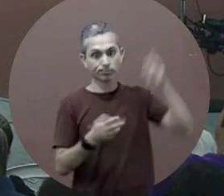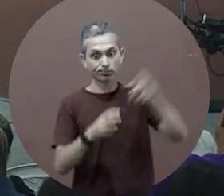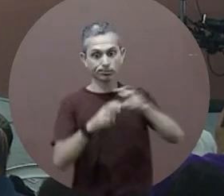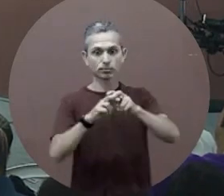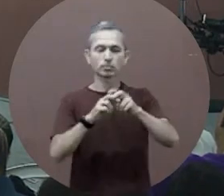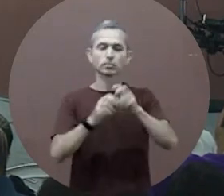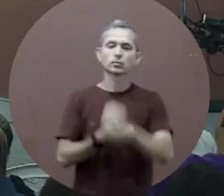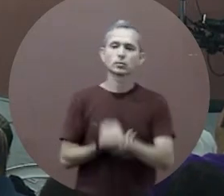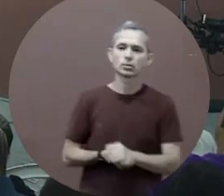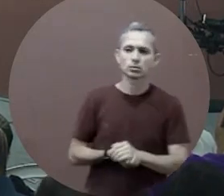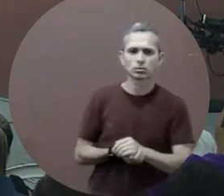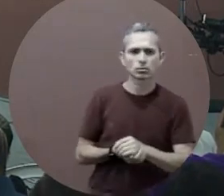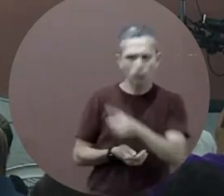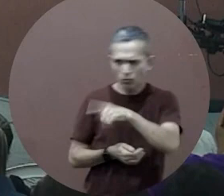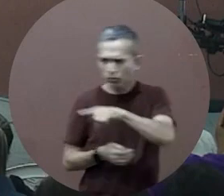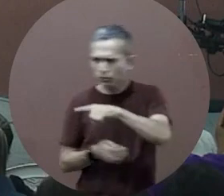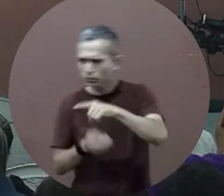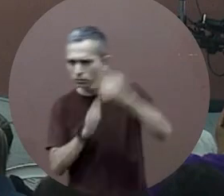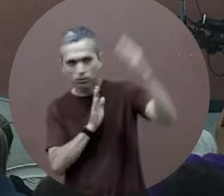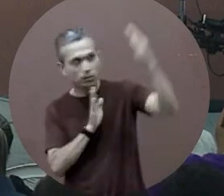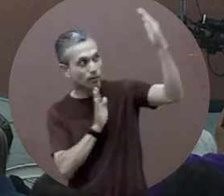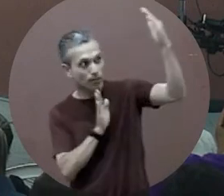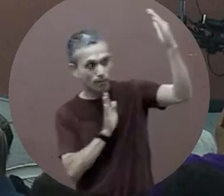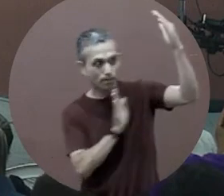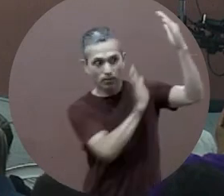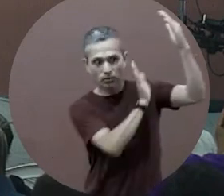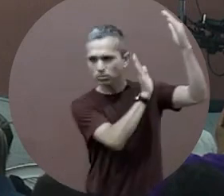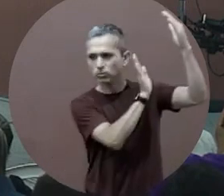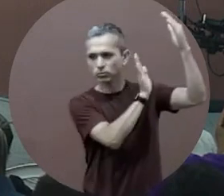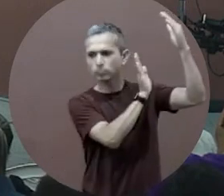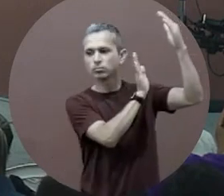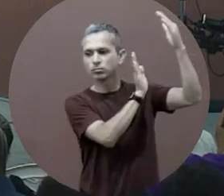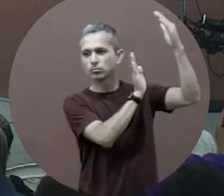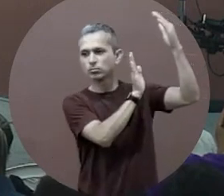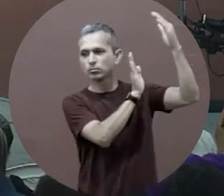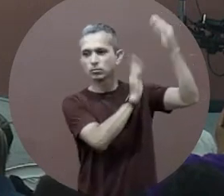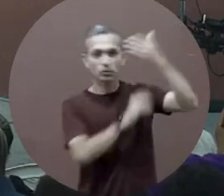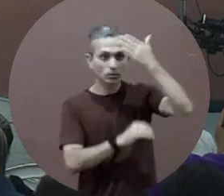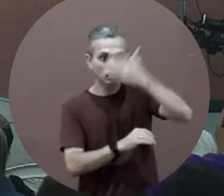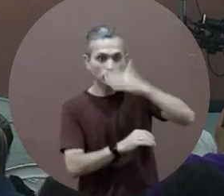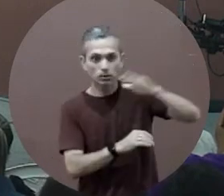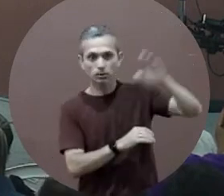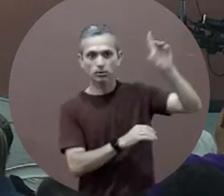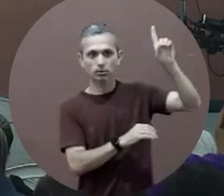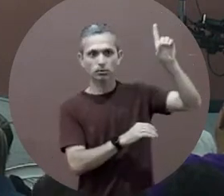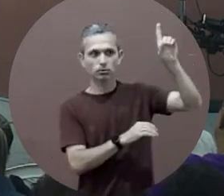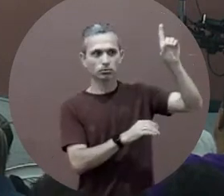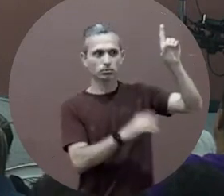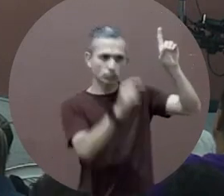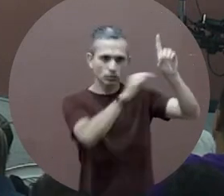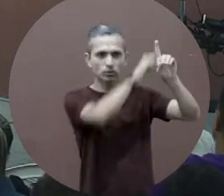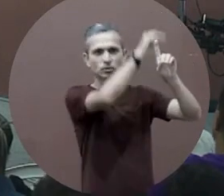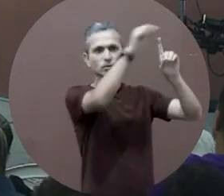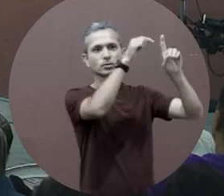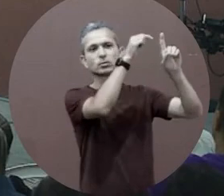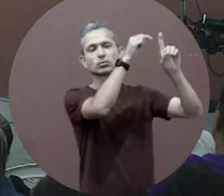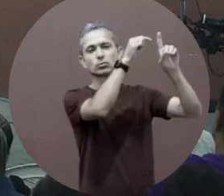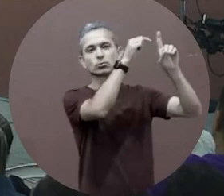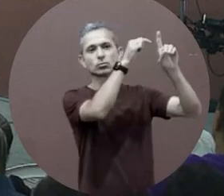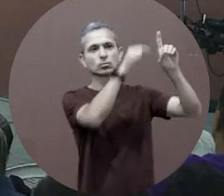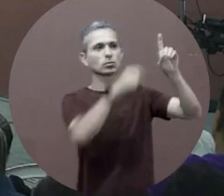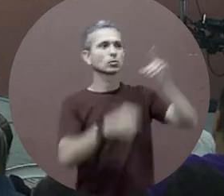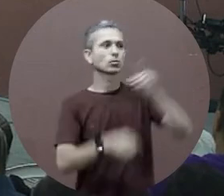se aproxime do Senhor, se aproxime do Santo, com um coração